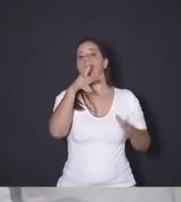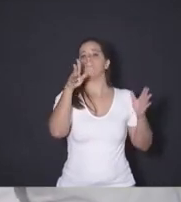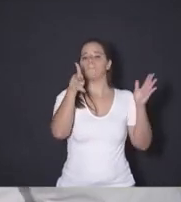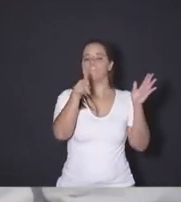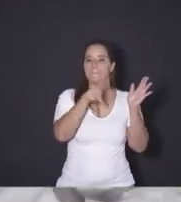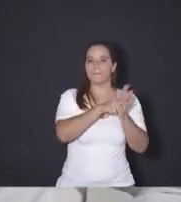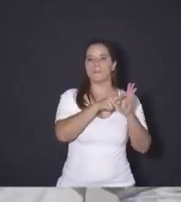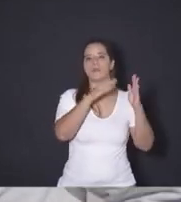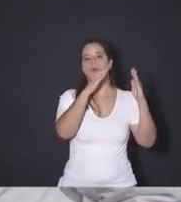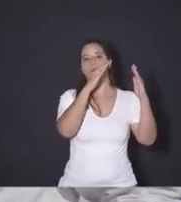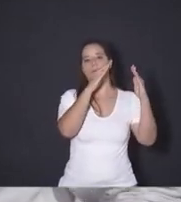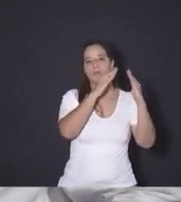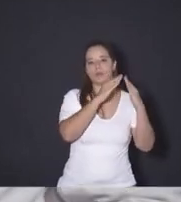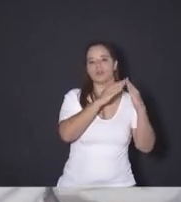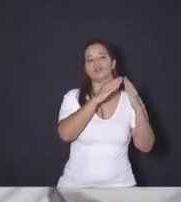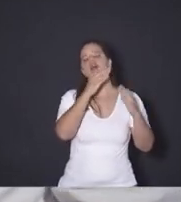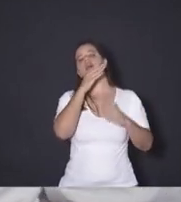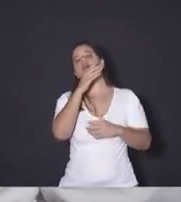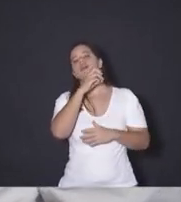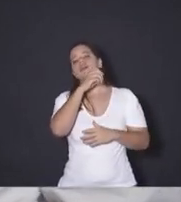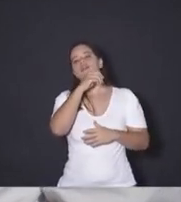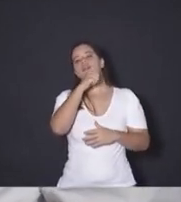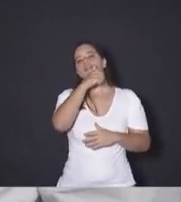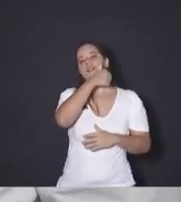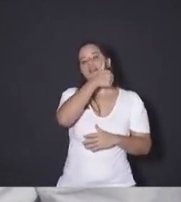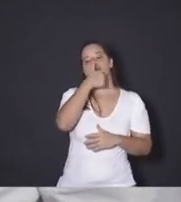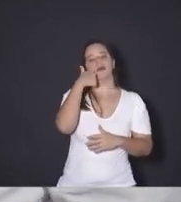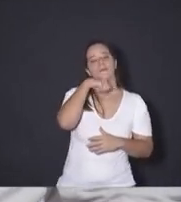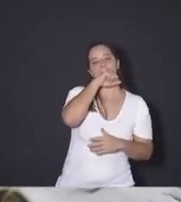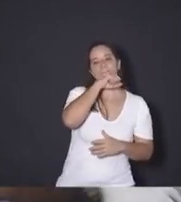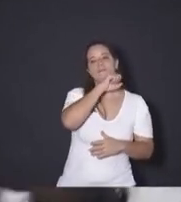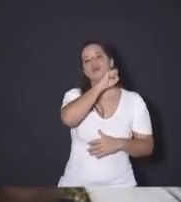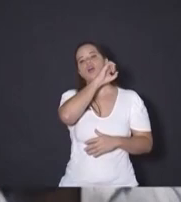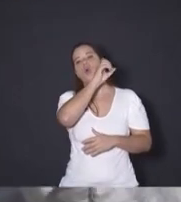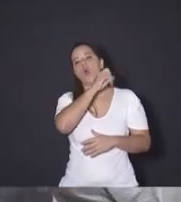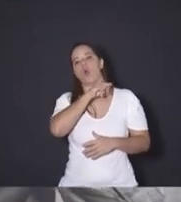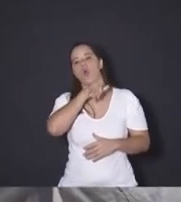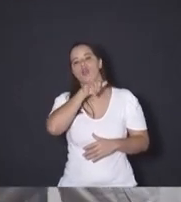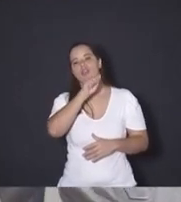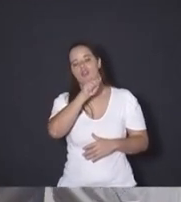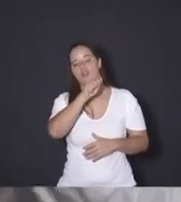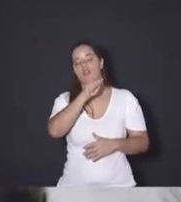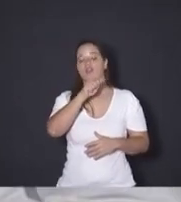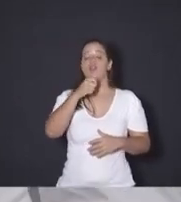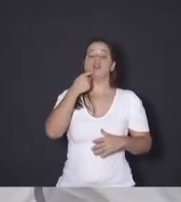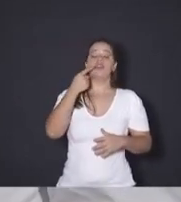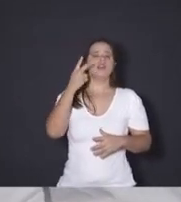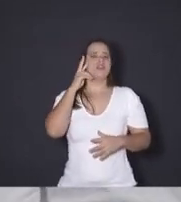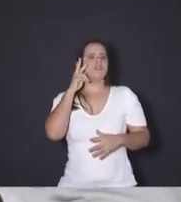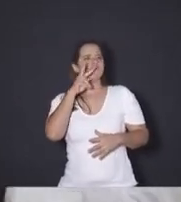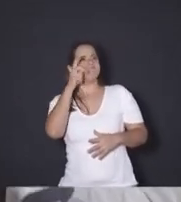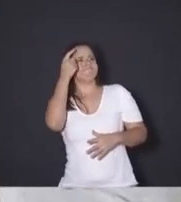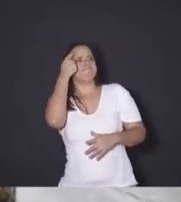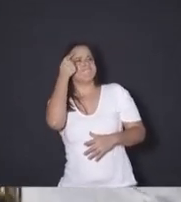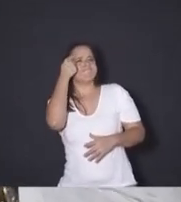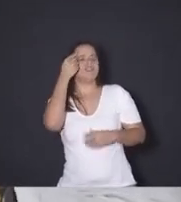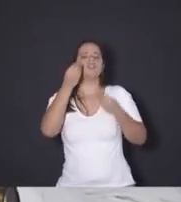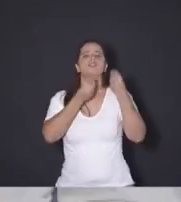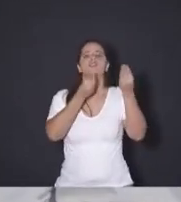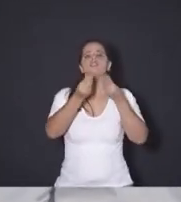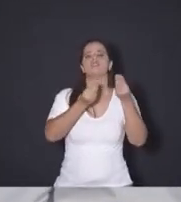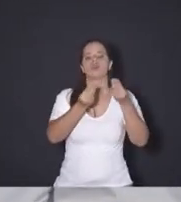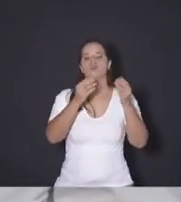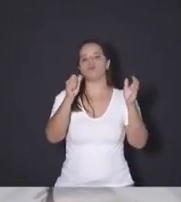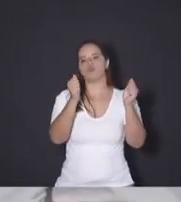de mães antes de olhar da minha mãe enfim hoje nós fundamos é onde a gente pensa tudo isso junto com